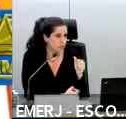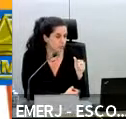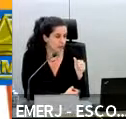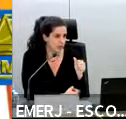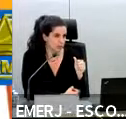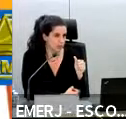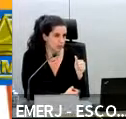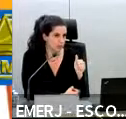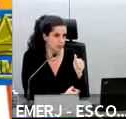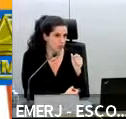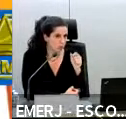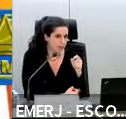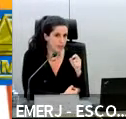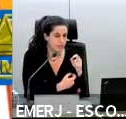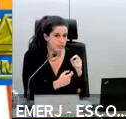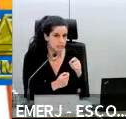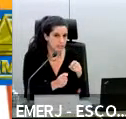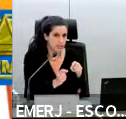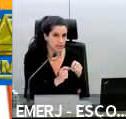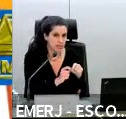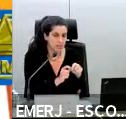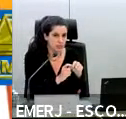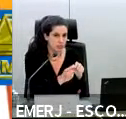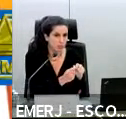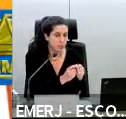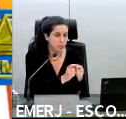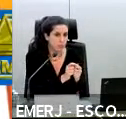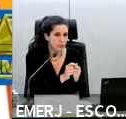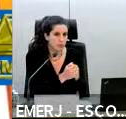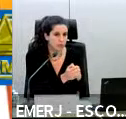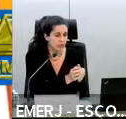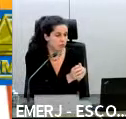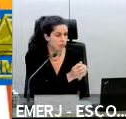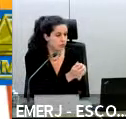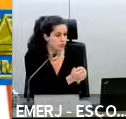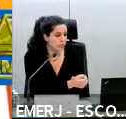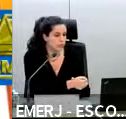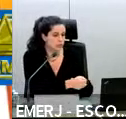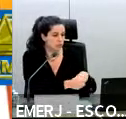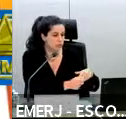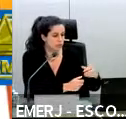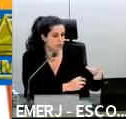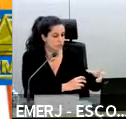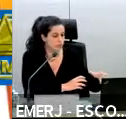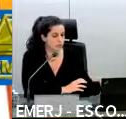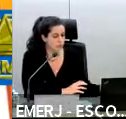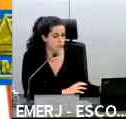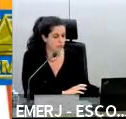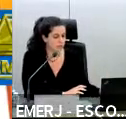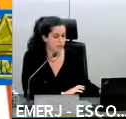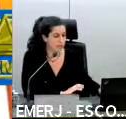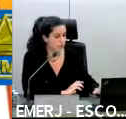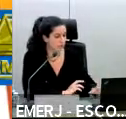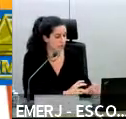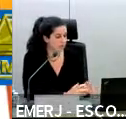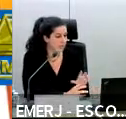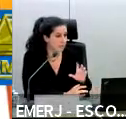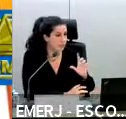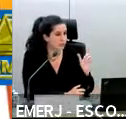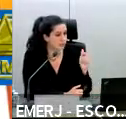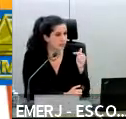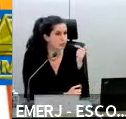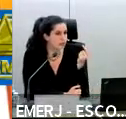ser articulado, como é que o Ministério Público pode conversar com a Defensoria, que conversa com os centros de referência,